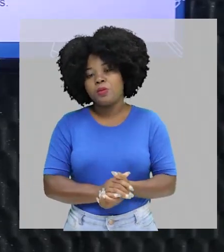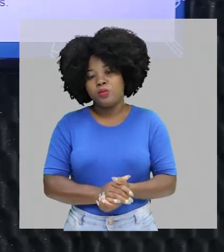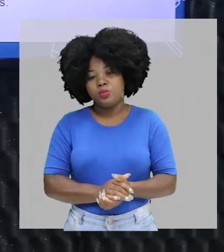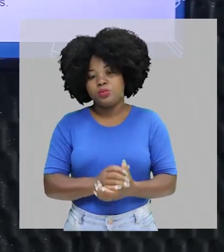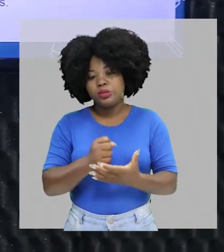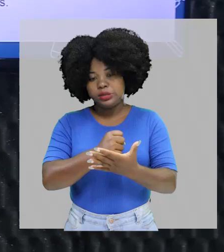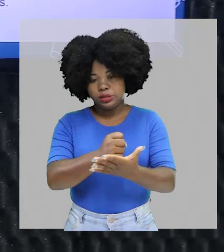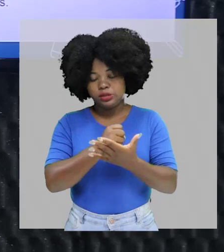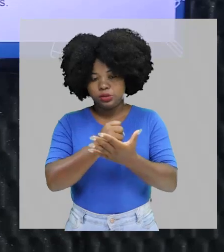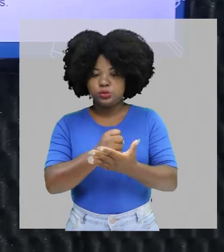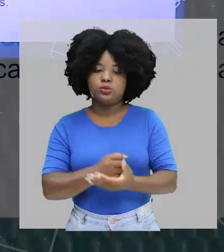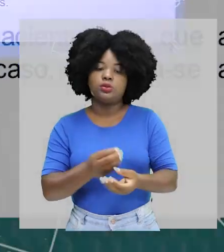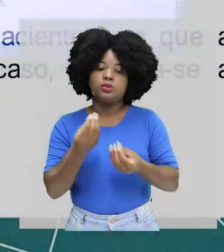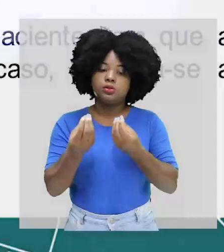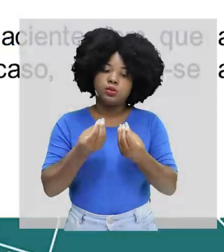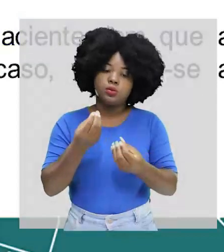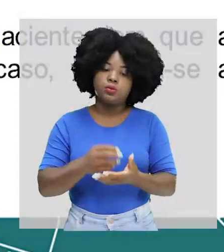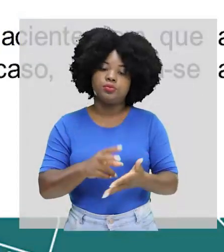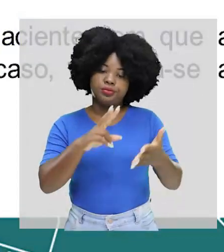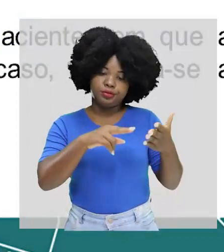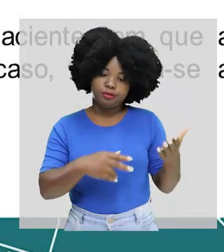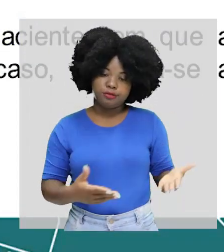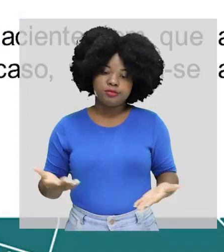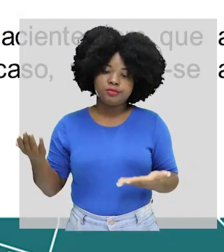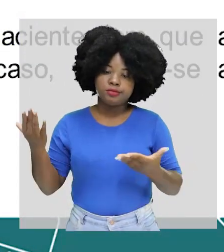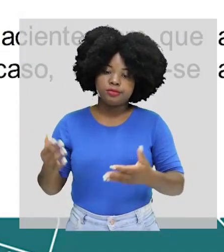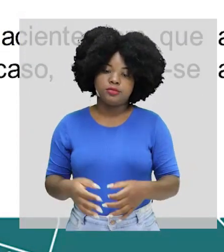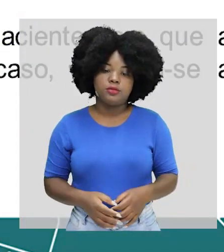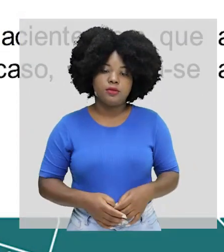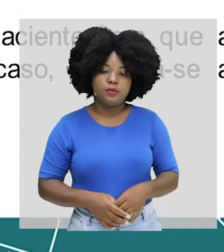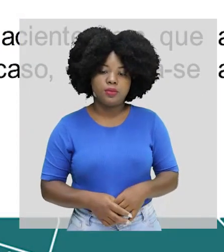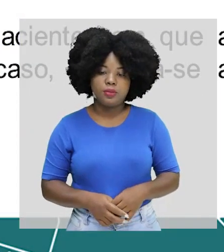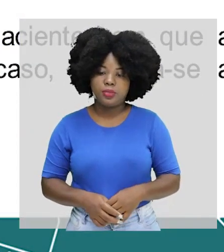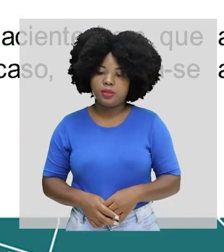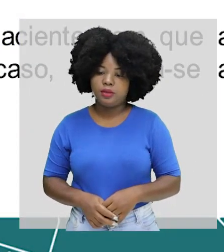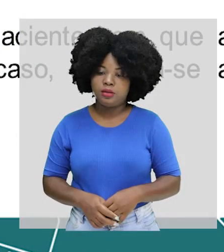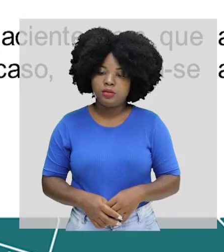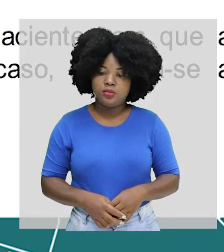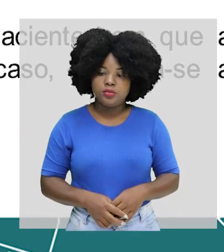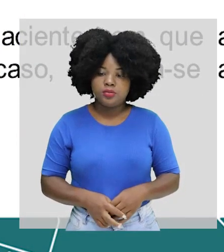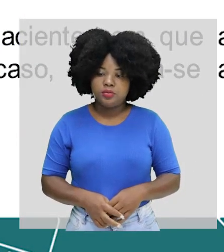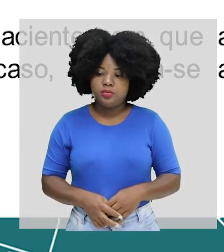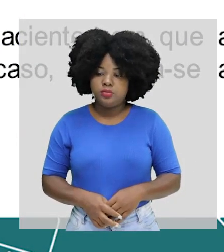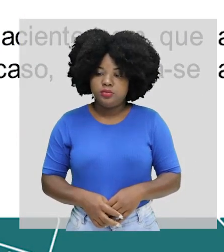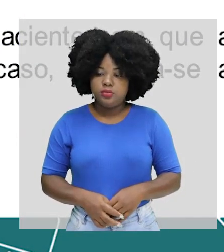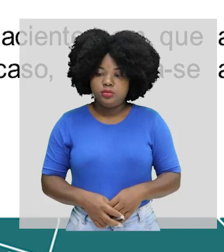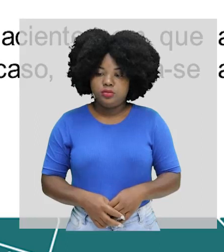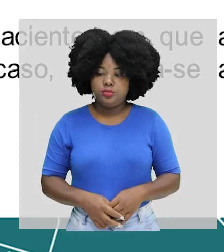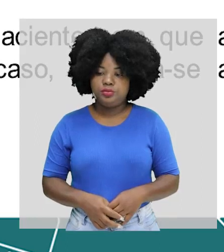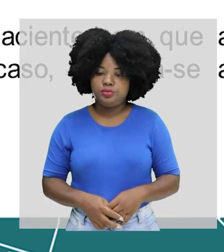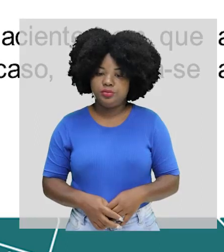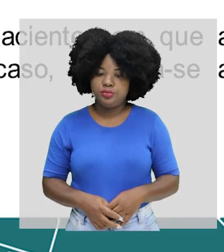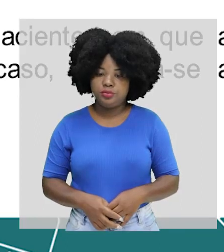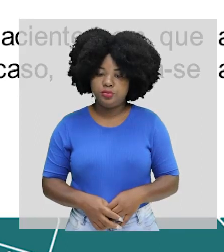radioterapia, ok? A radioterapia apresenta muitos benefícios aos pacientes com câncer, né?